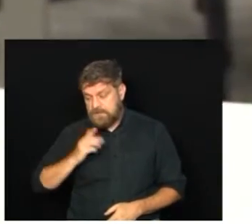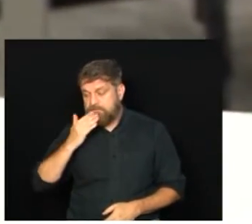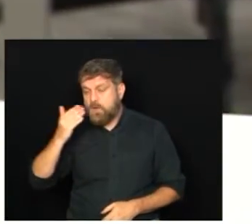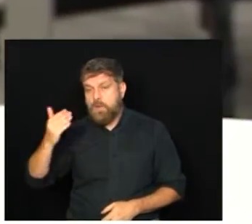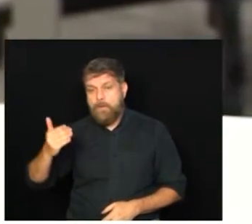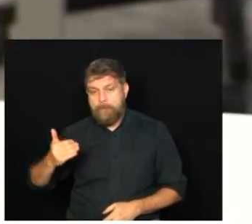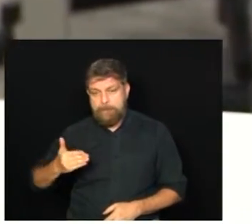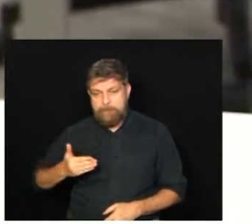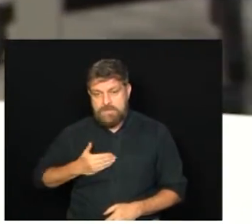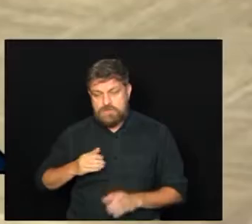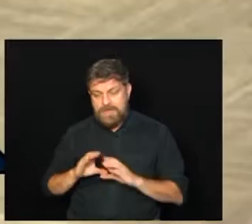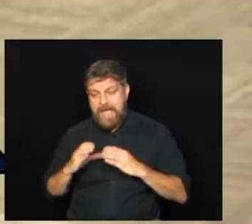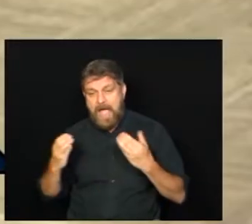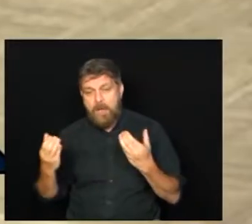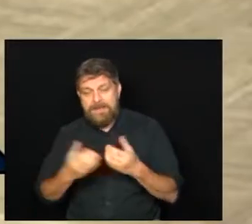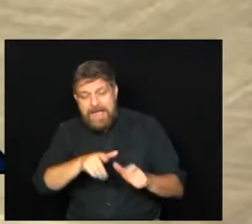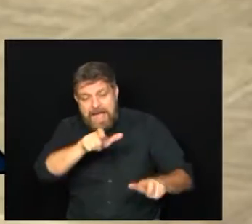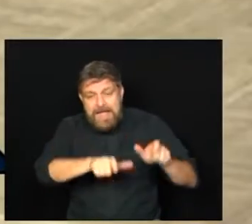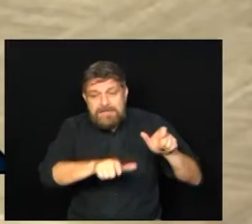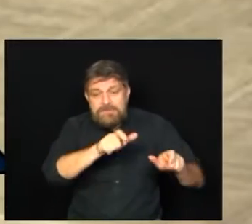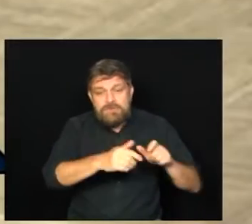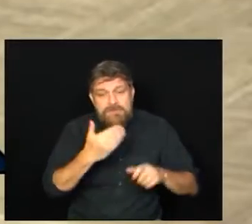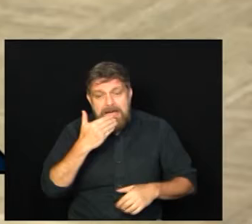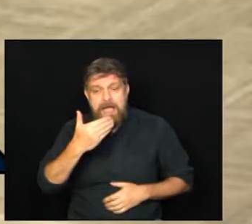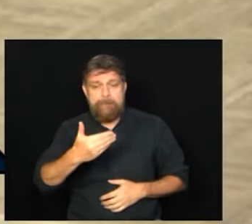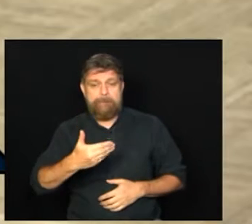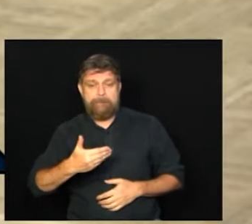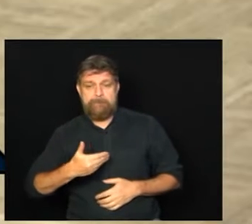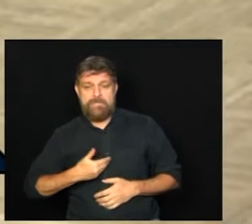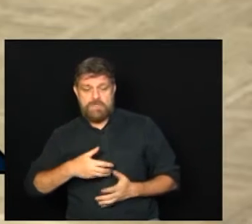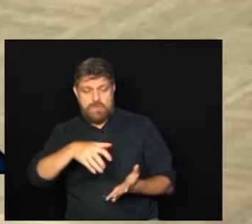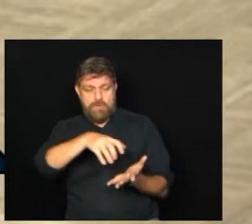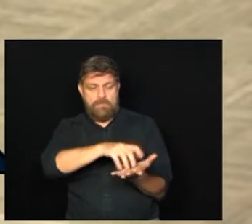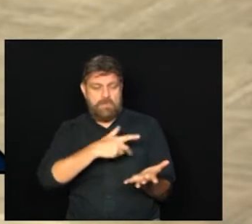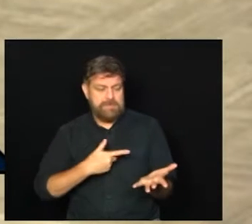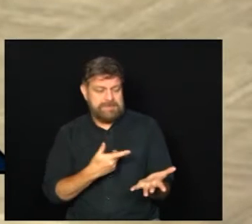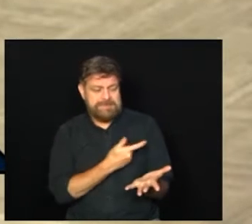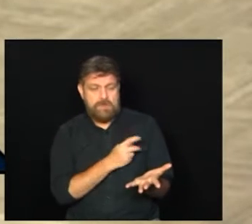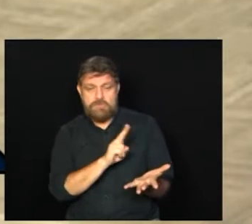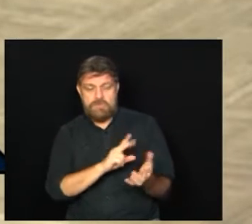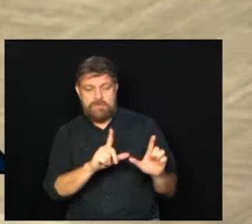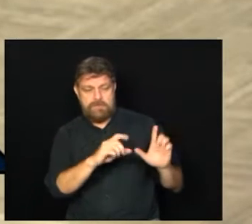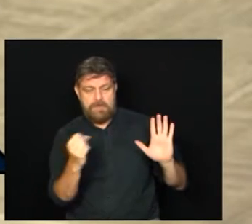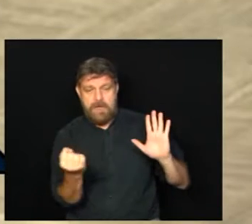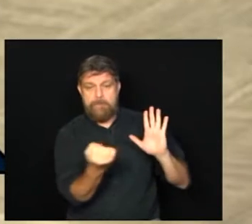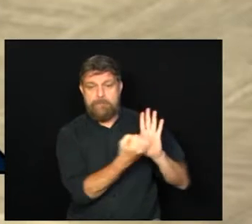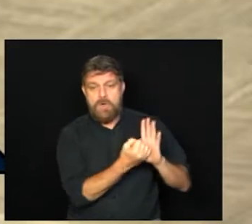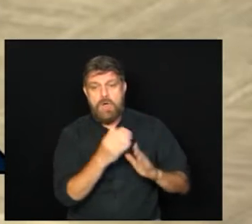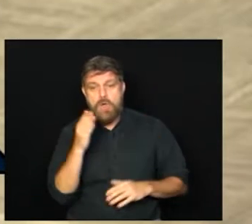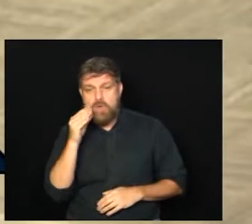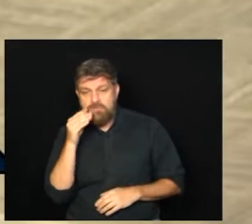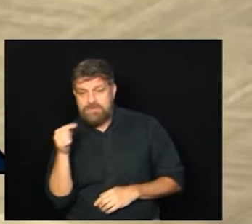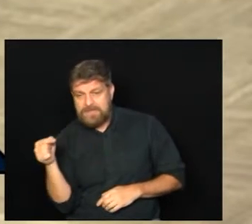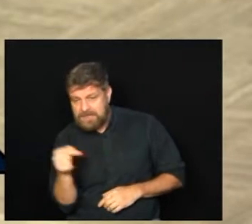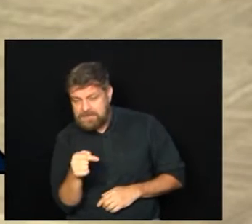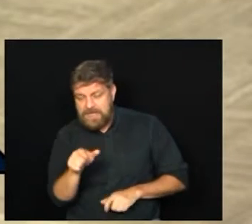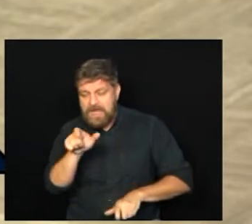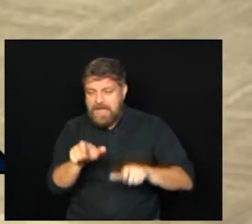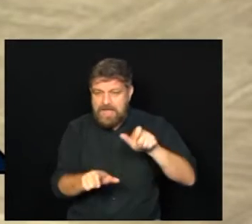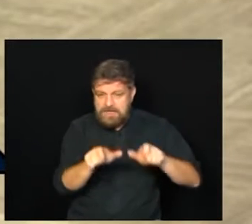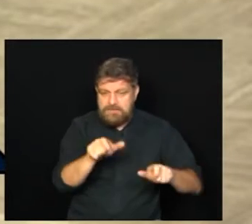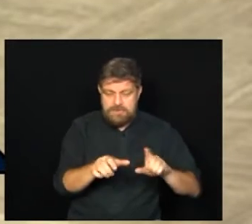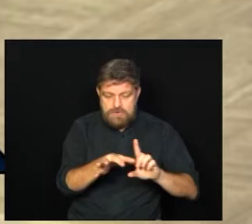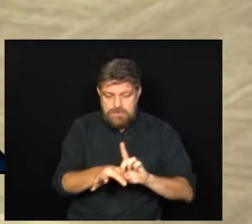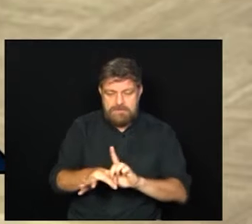veio da própria comunidade. Essa reivindicação dessa nomeação veio dos trabalhadores da saúde, dos moradores